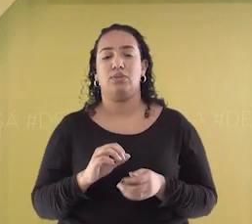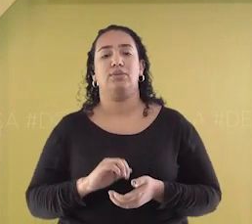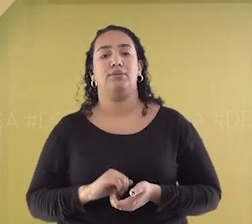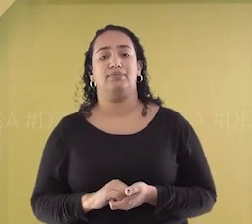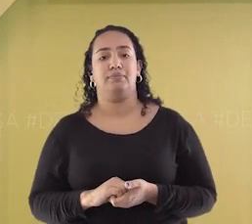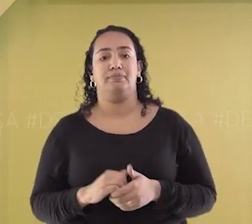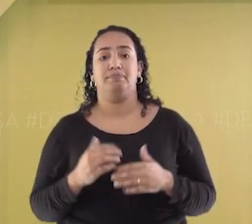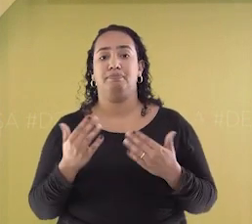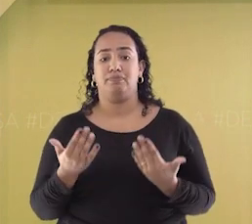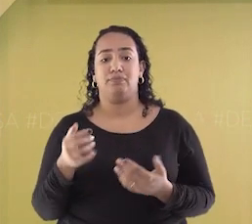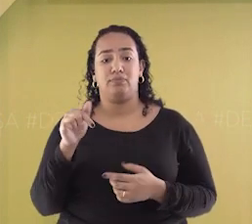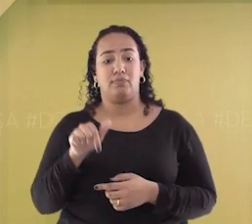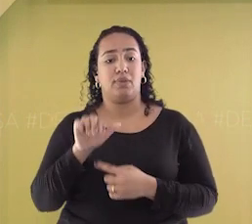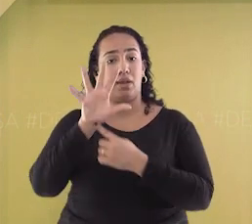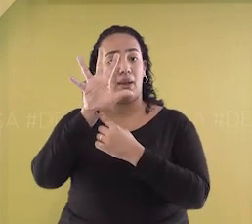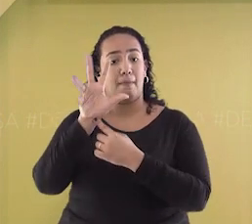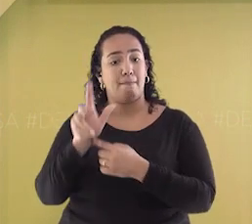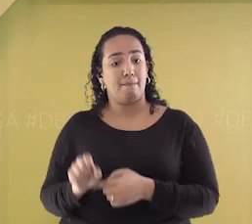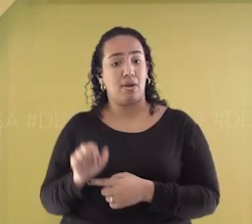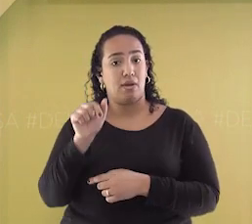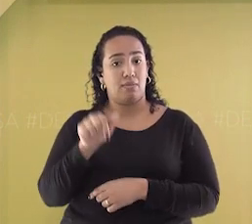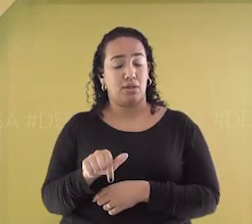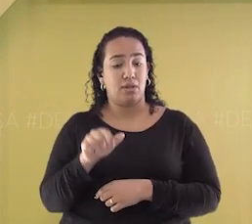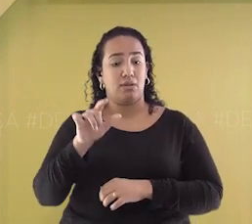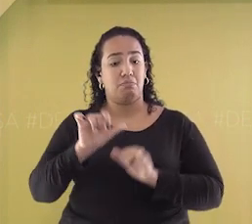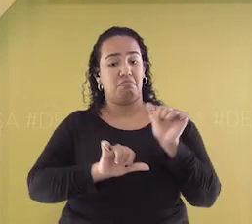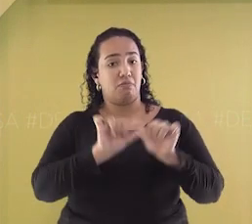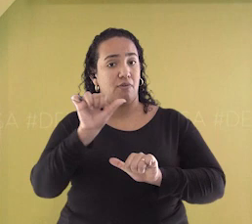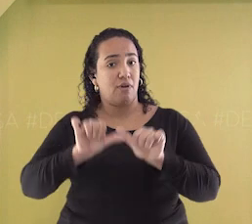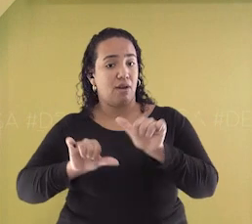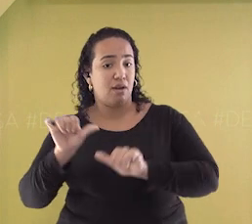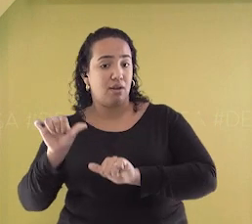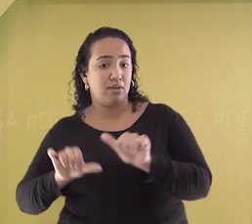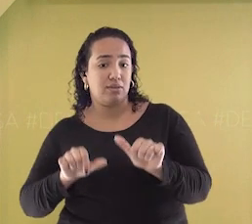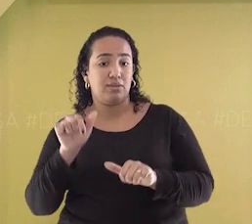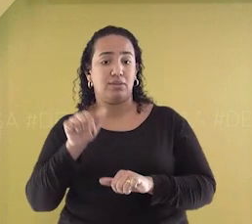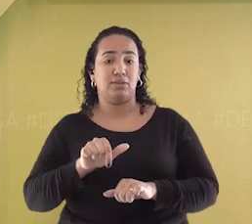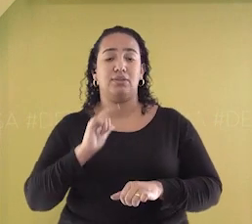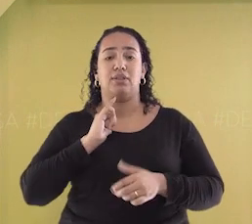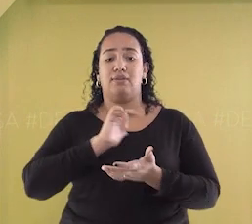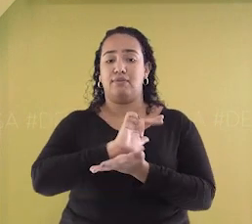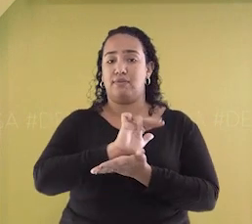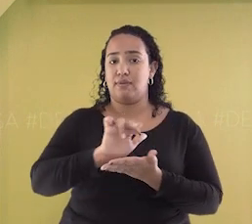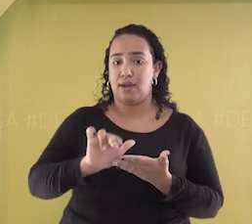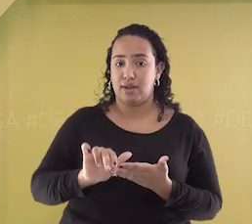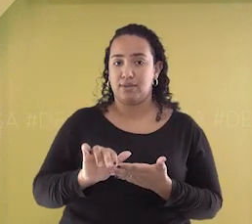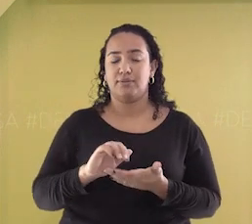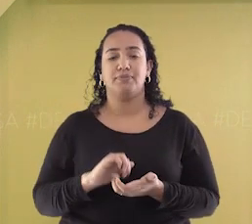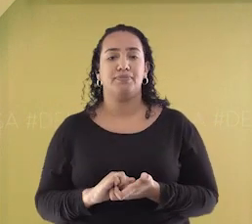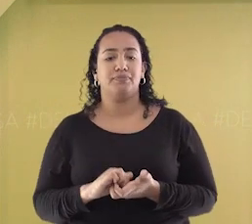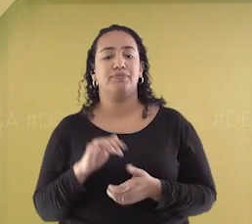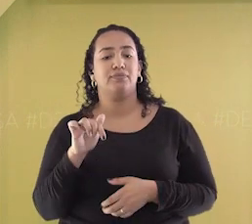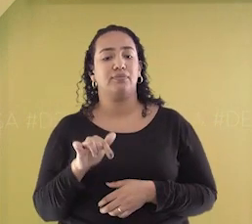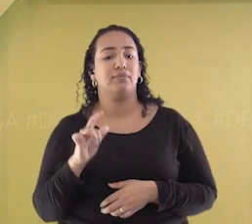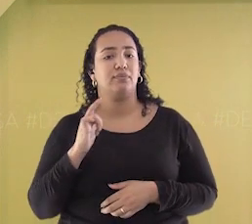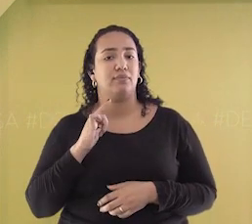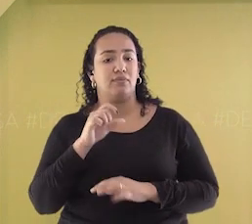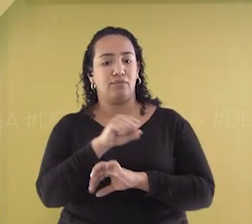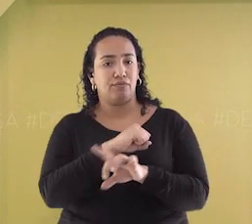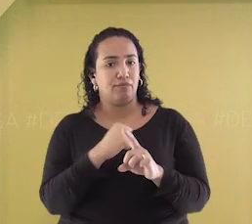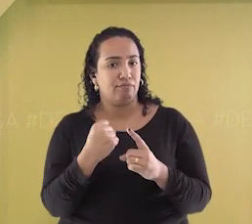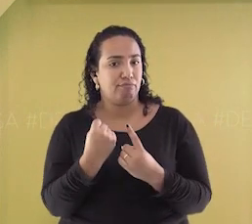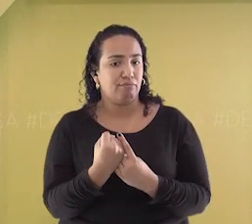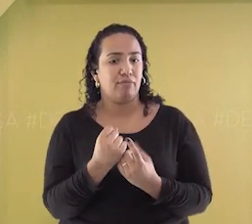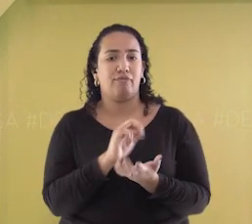em vista que a cartografia e a criação de mapas são plurais e podem representar muitas coisas na